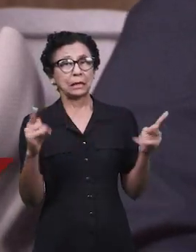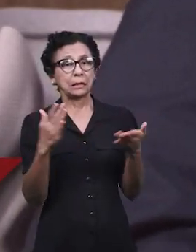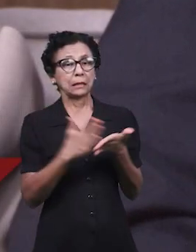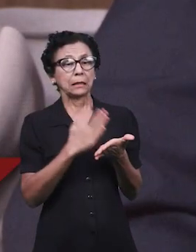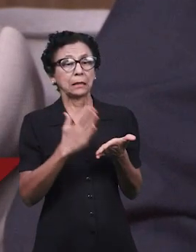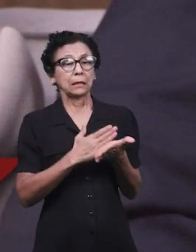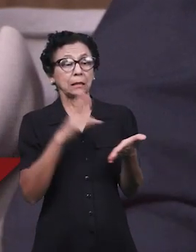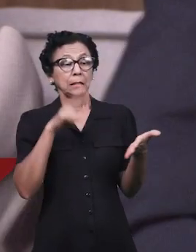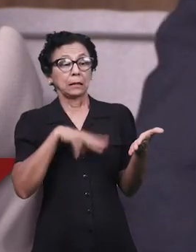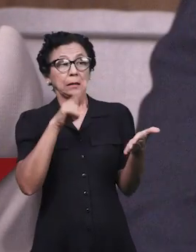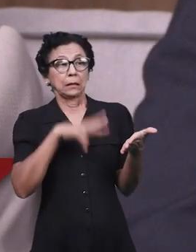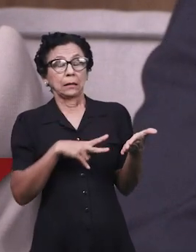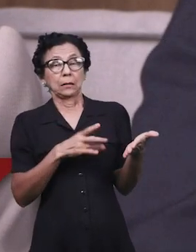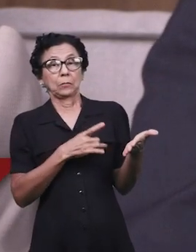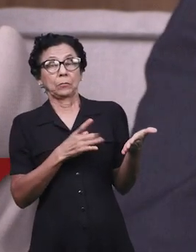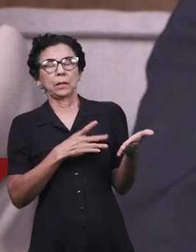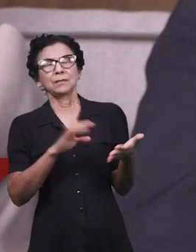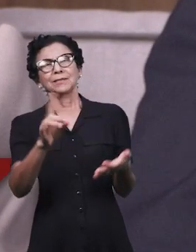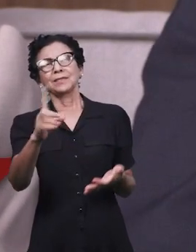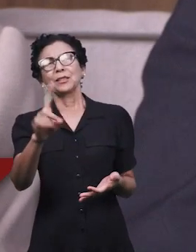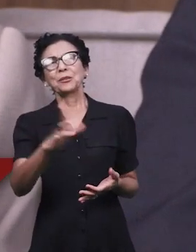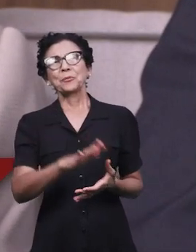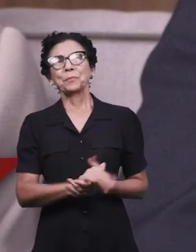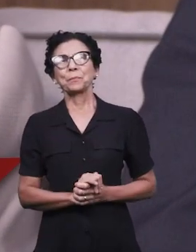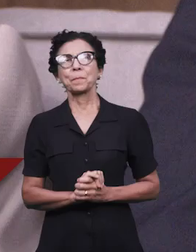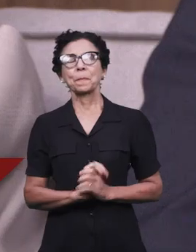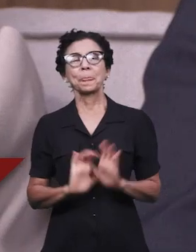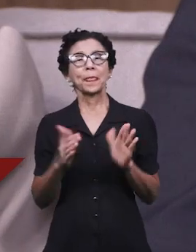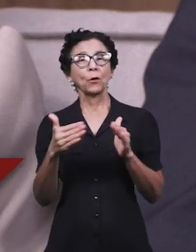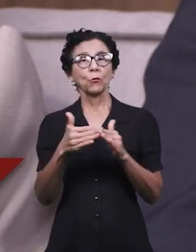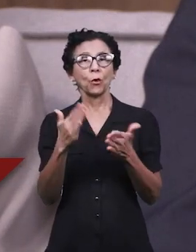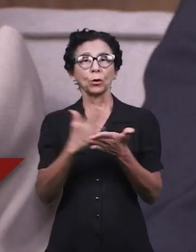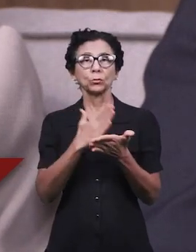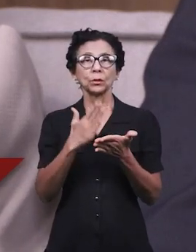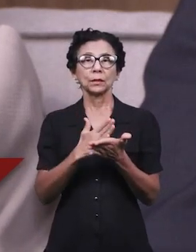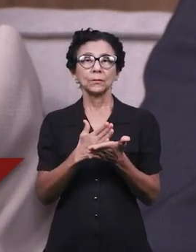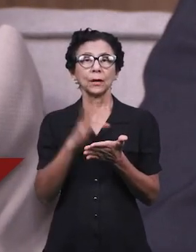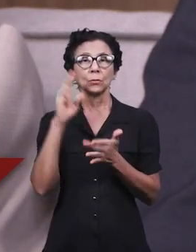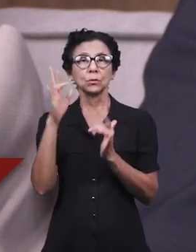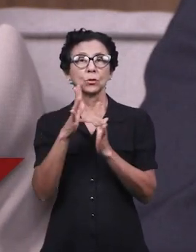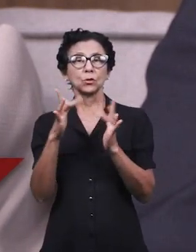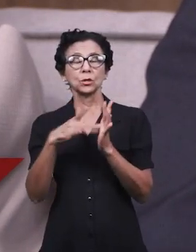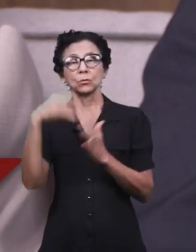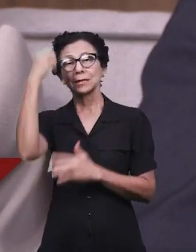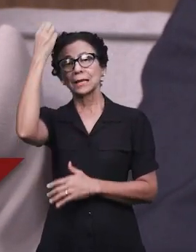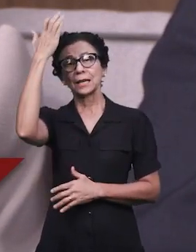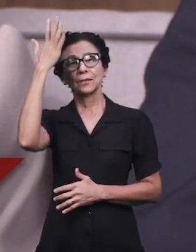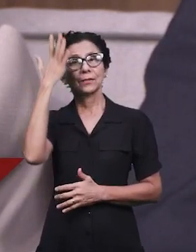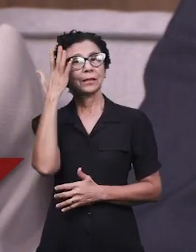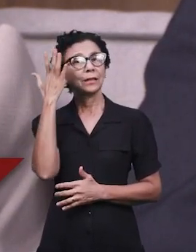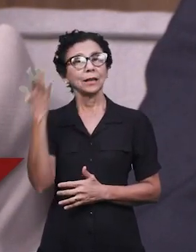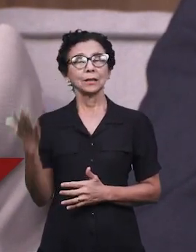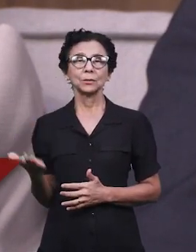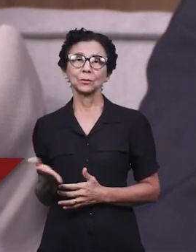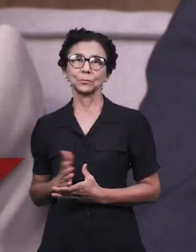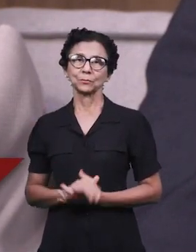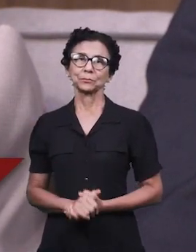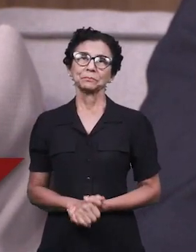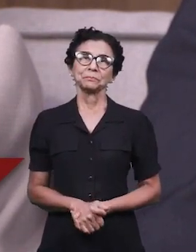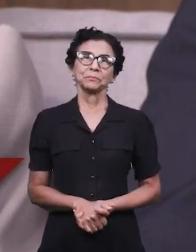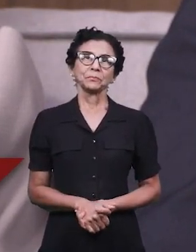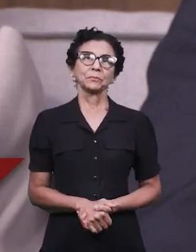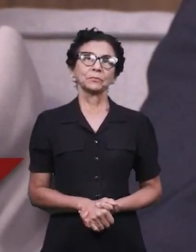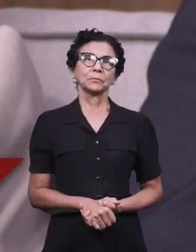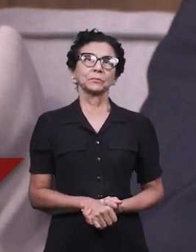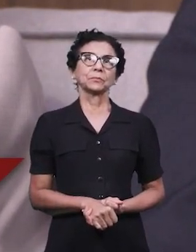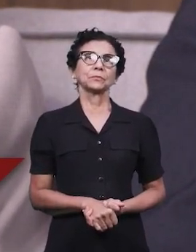é Jesus revelado. E Jesus, a revelação de Jesus, é para mostrar Jesus como o Rei dos reis,